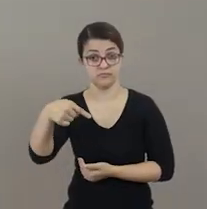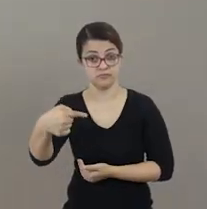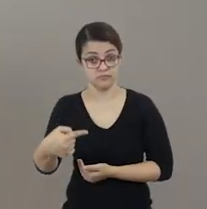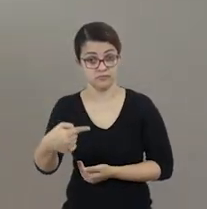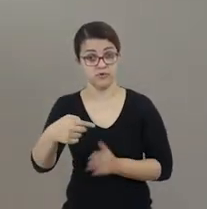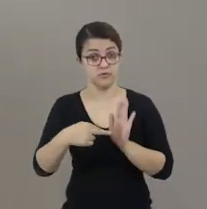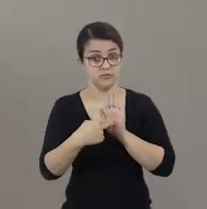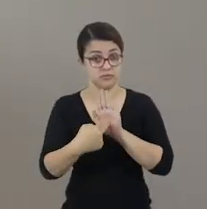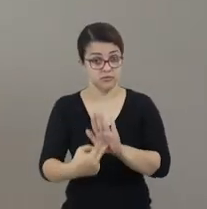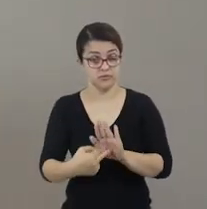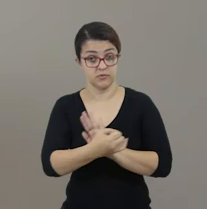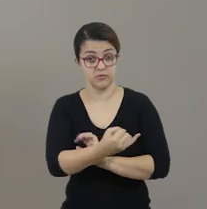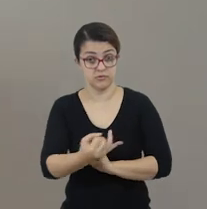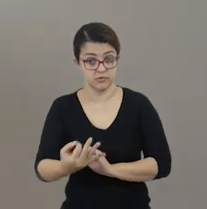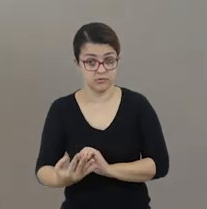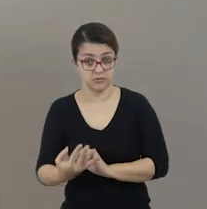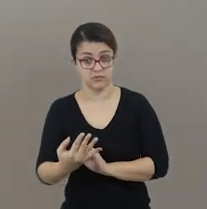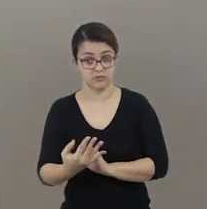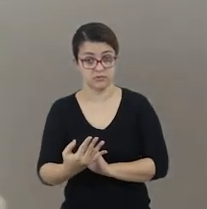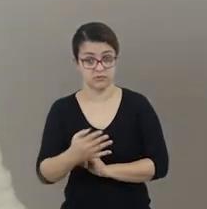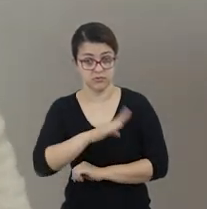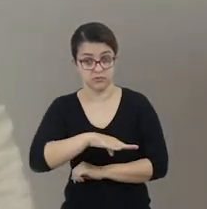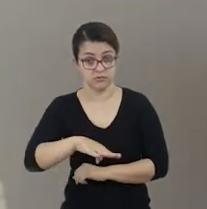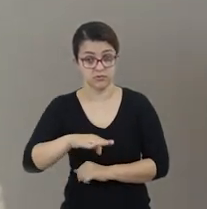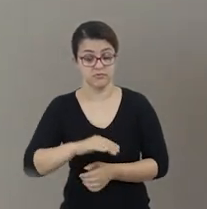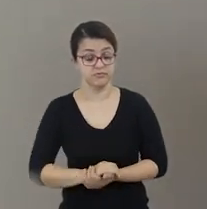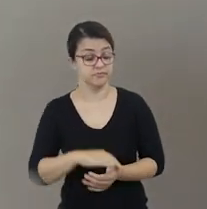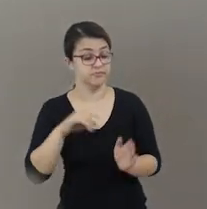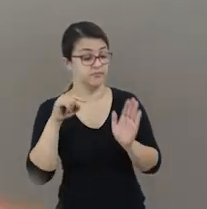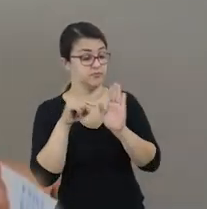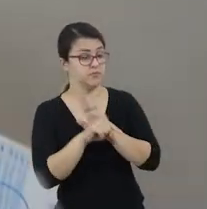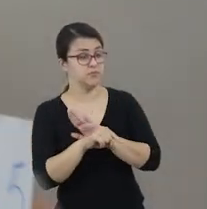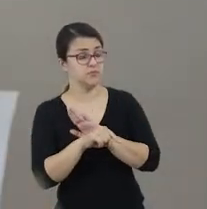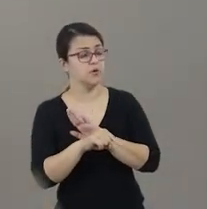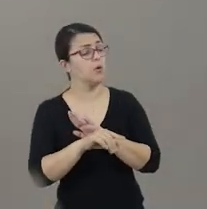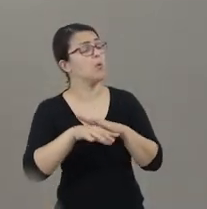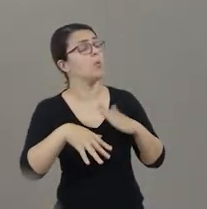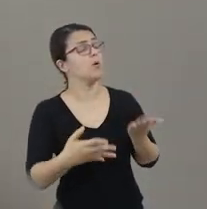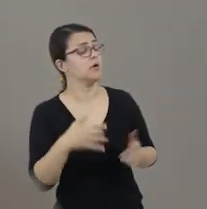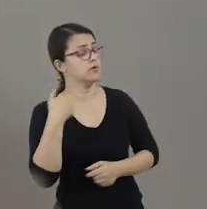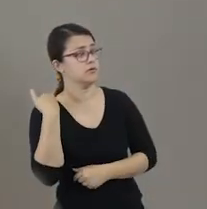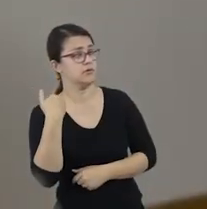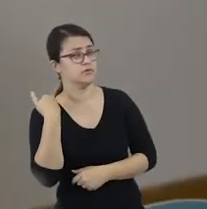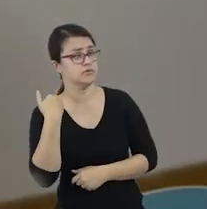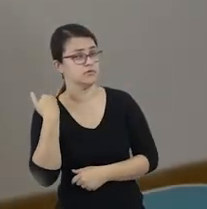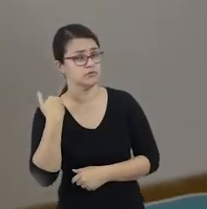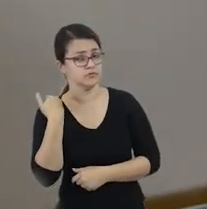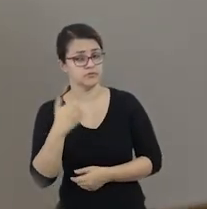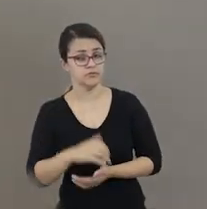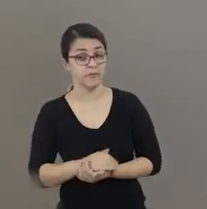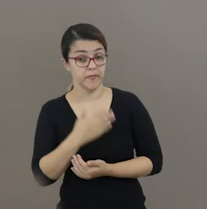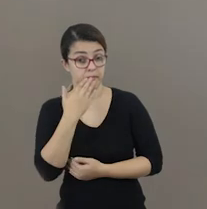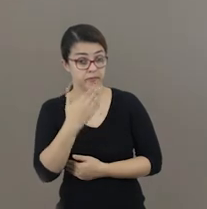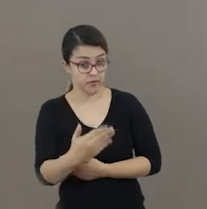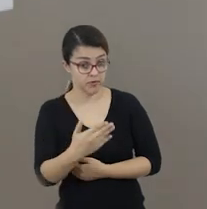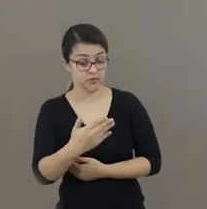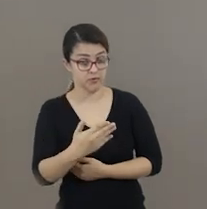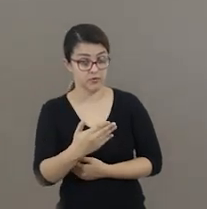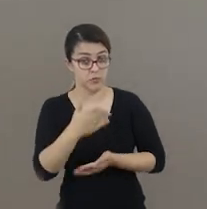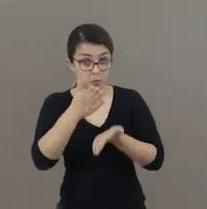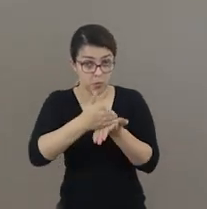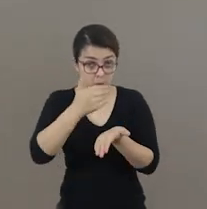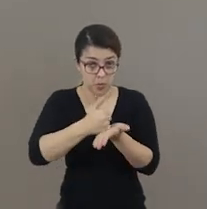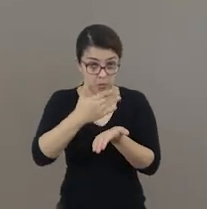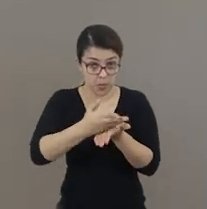Depois de representar a quantidade com a criança, pergunte à criança quantos anos ela tem. Peça que ela desenhe um